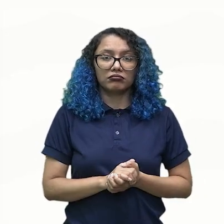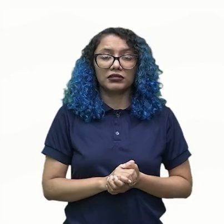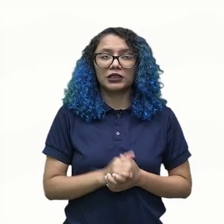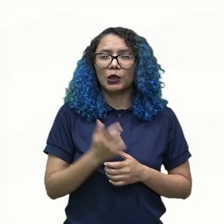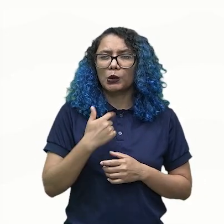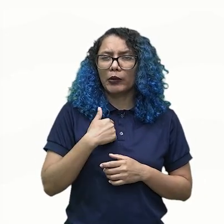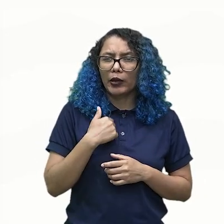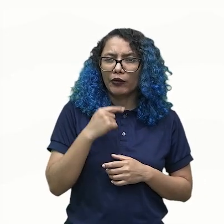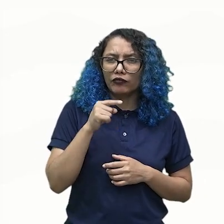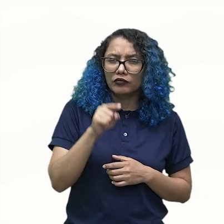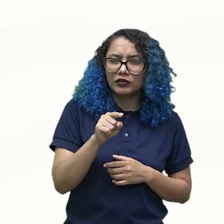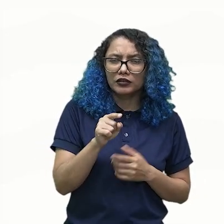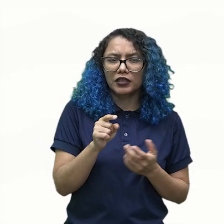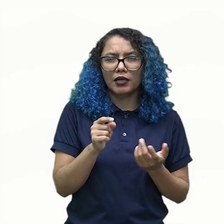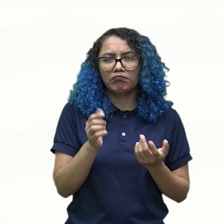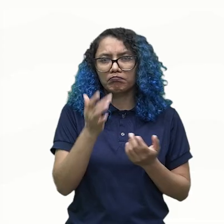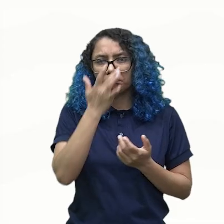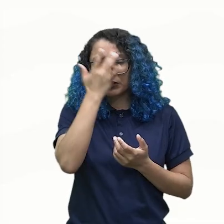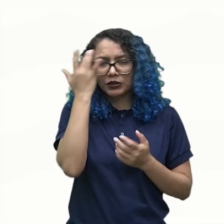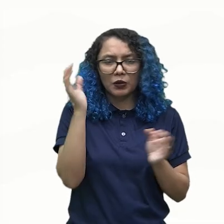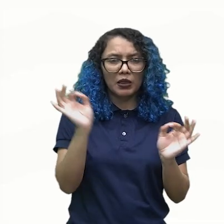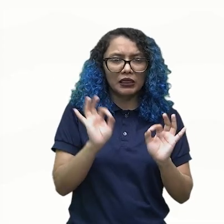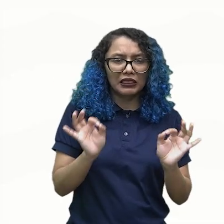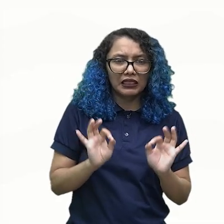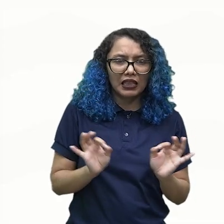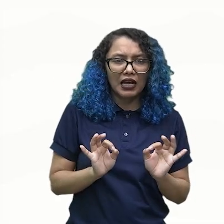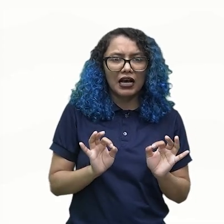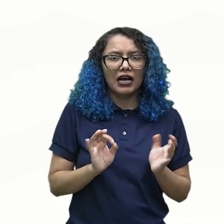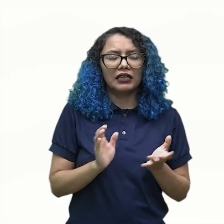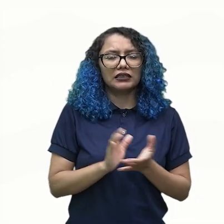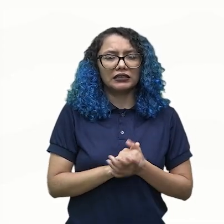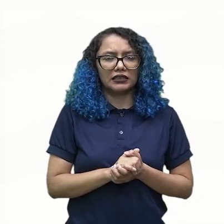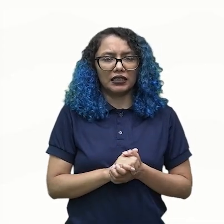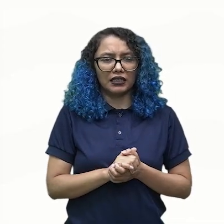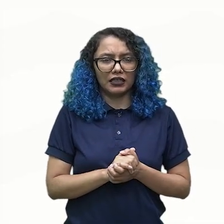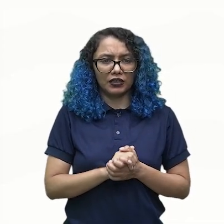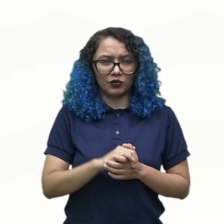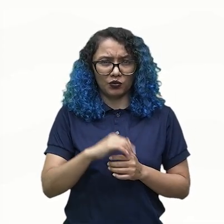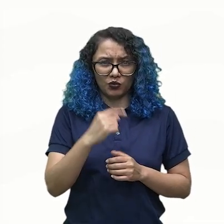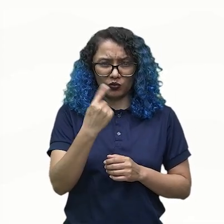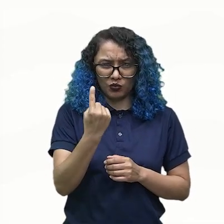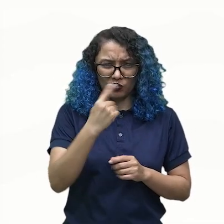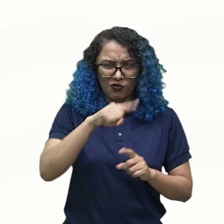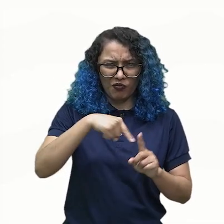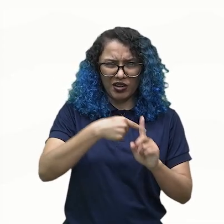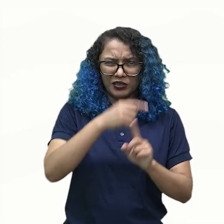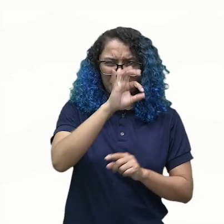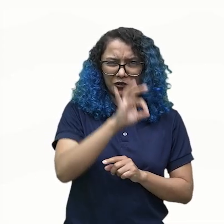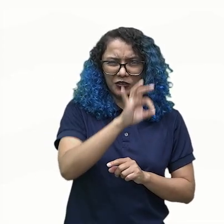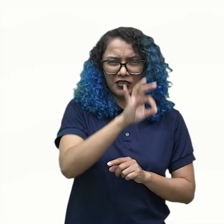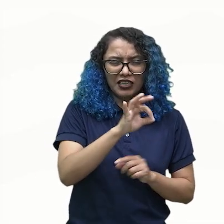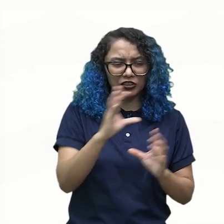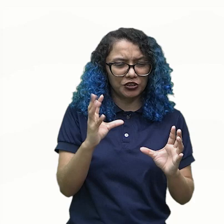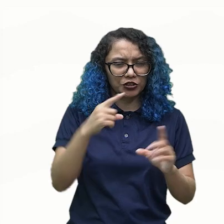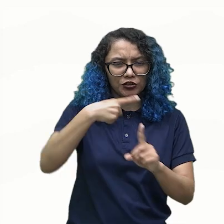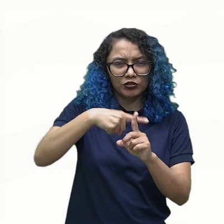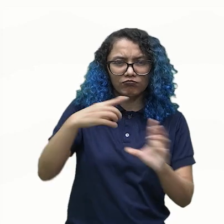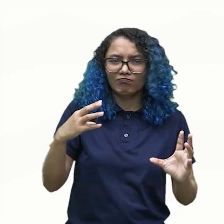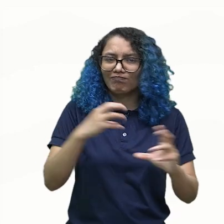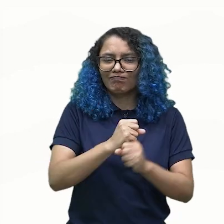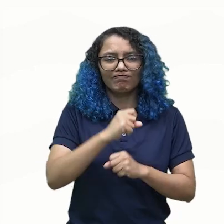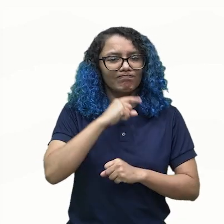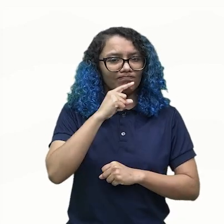você, ninguém tem como somar um número inteiro com uma porcentagem. Como assim? Repare que dentro